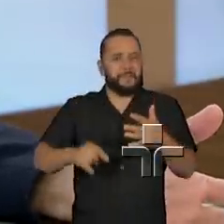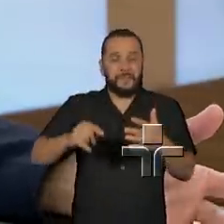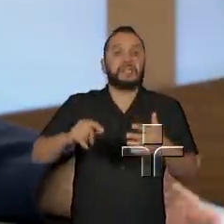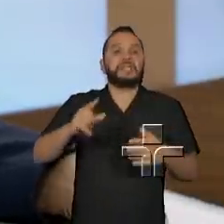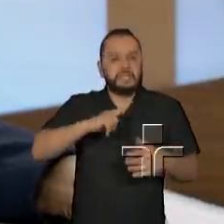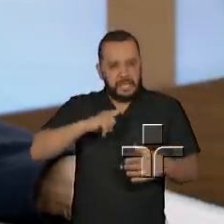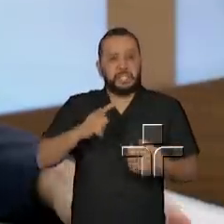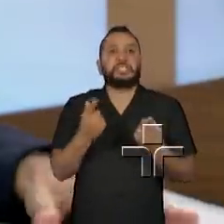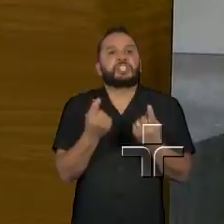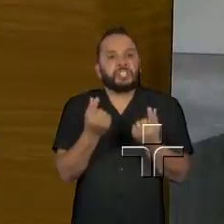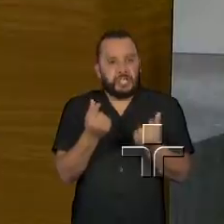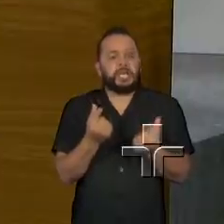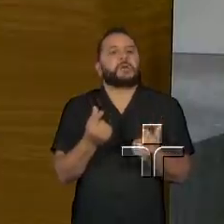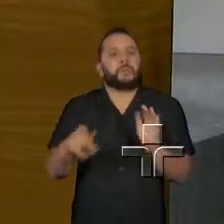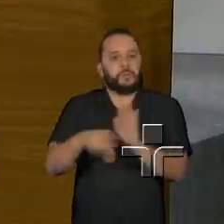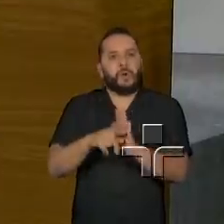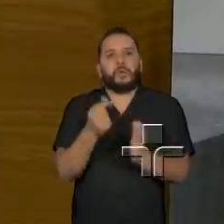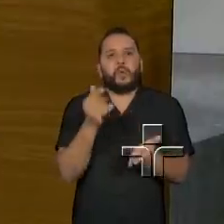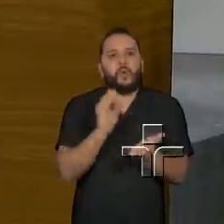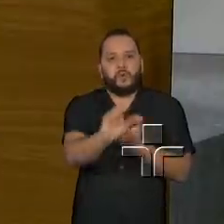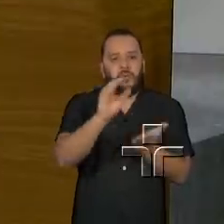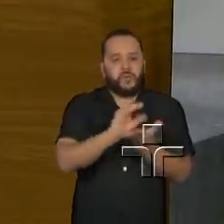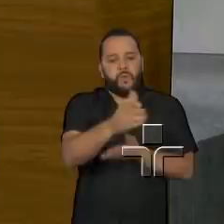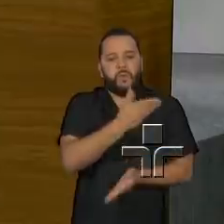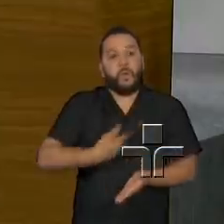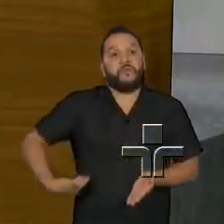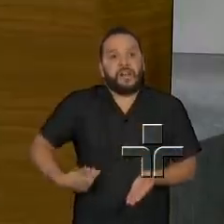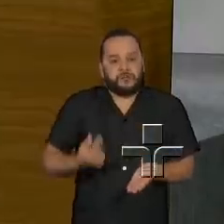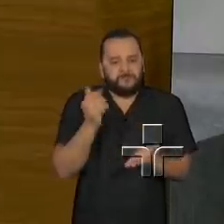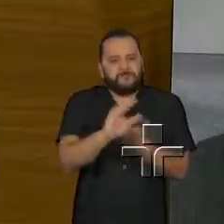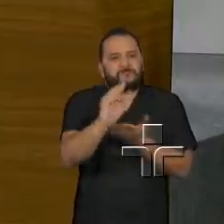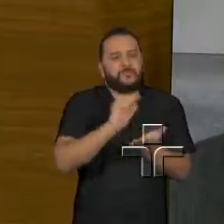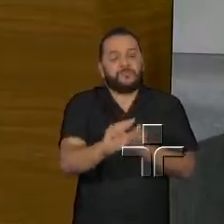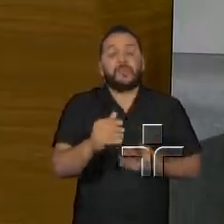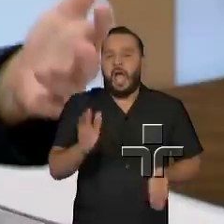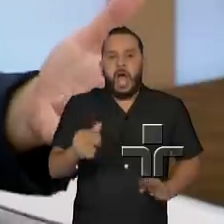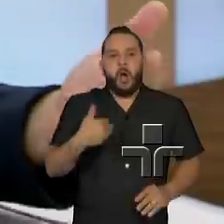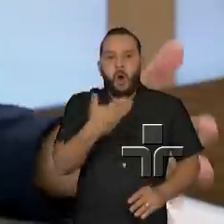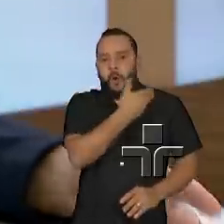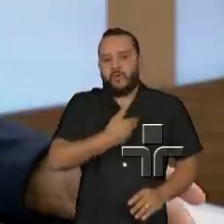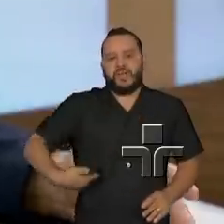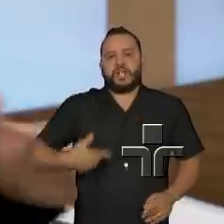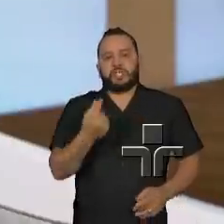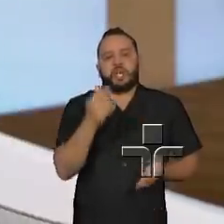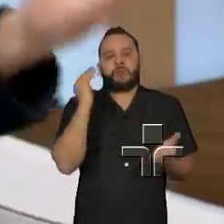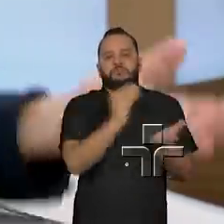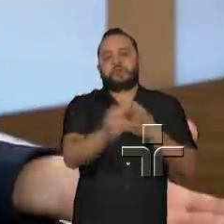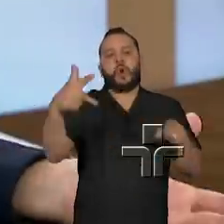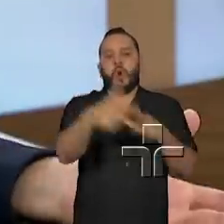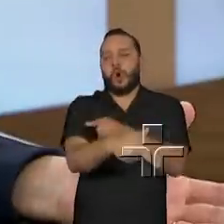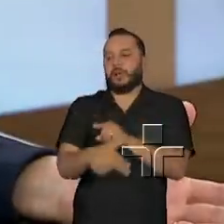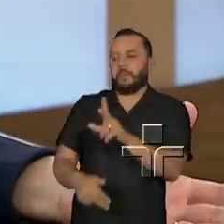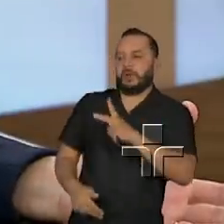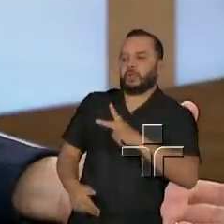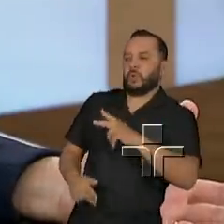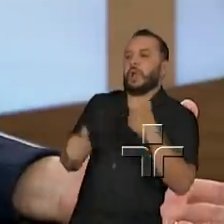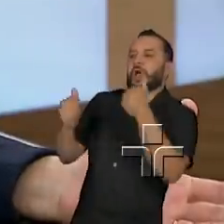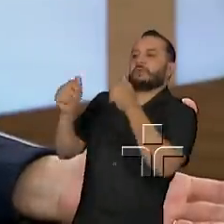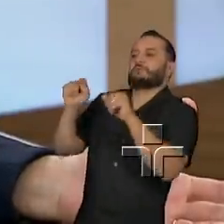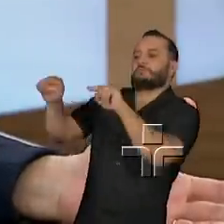muito dinheiro do governo. Então, a ideia de que o Estado vai se desincumbir dessa tarefa e vai passar essa tarefa para o setor privado, ela não funciona em nenhum lugar do